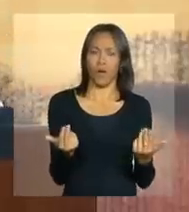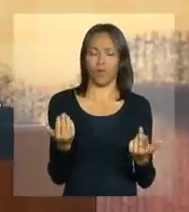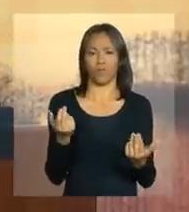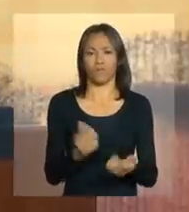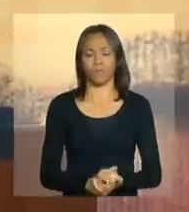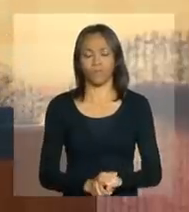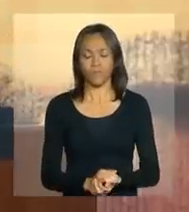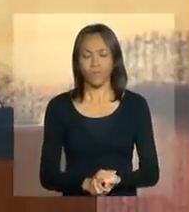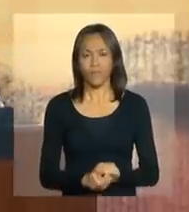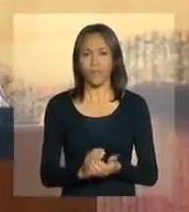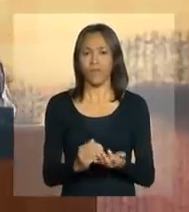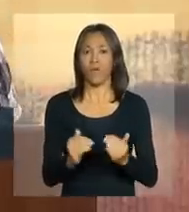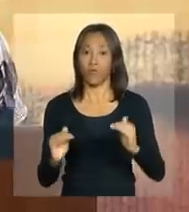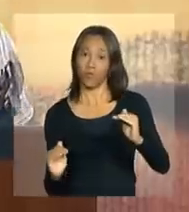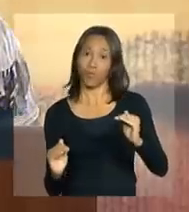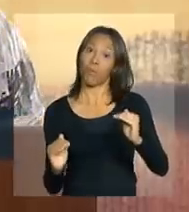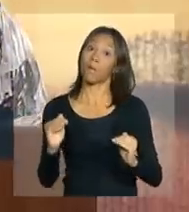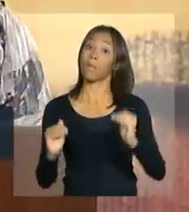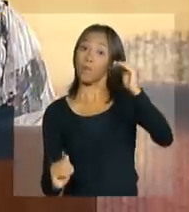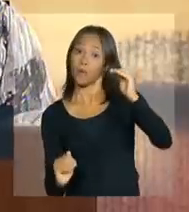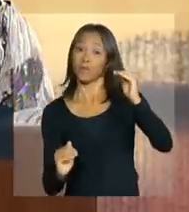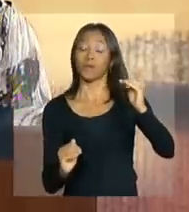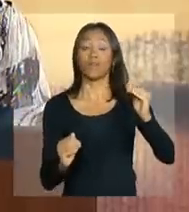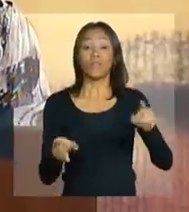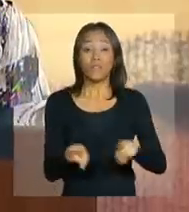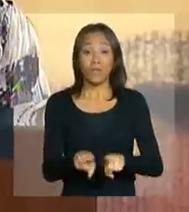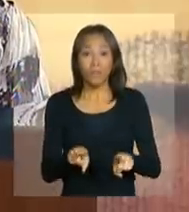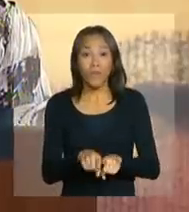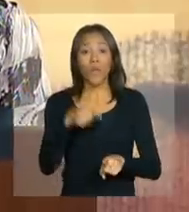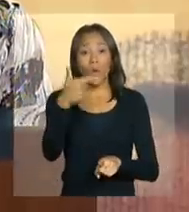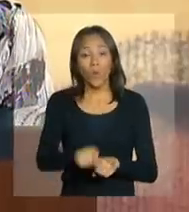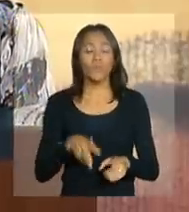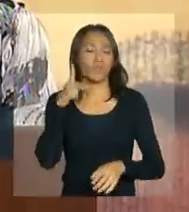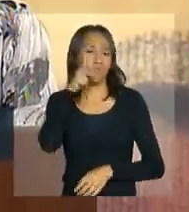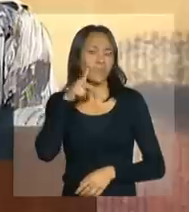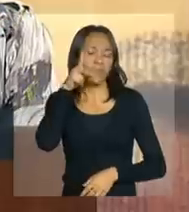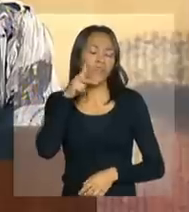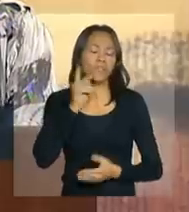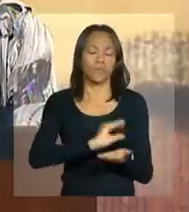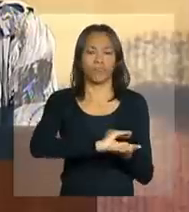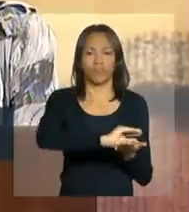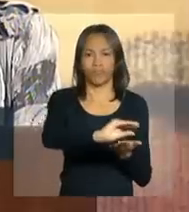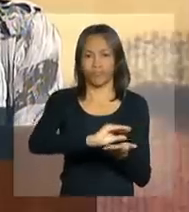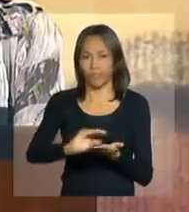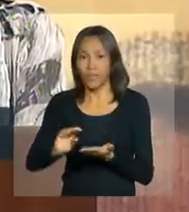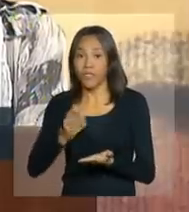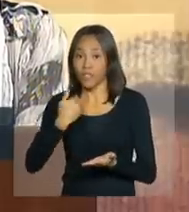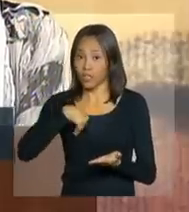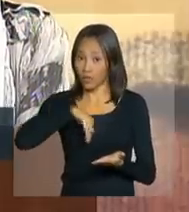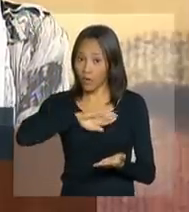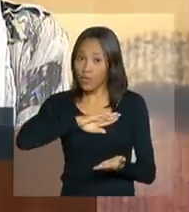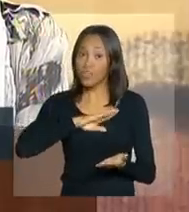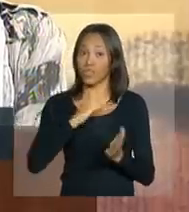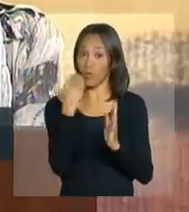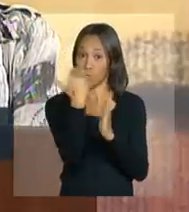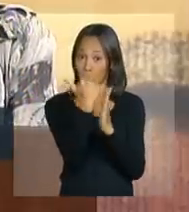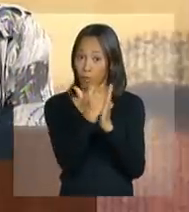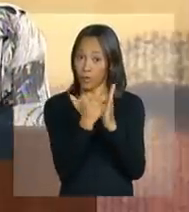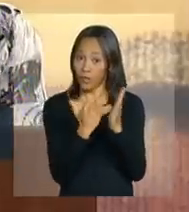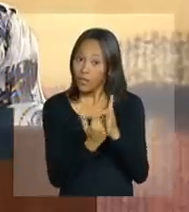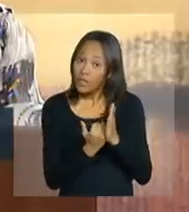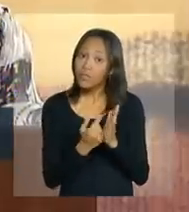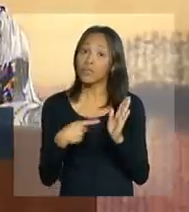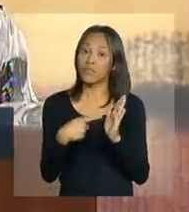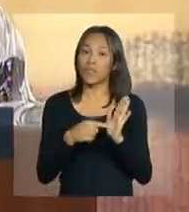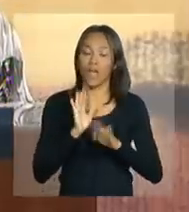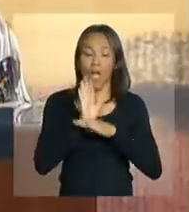aliado aos efeitos das políticas de cunho redistributivo Não há dúvida de que os programas de ação